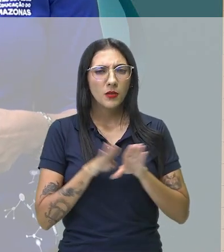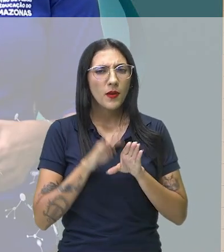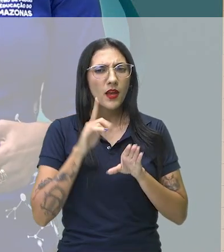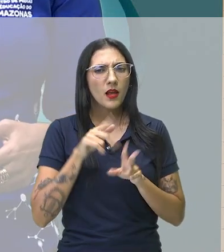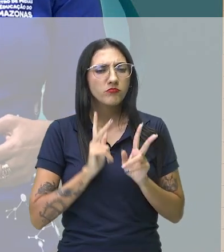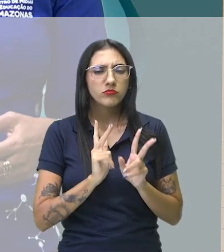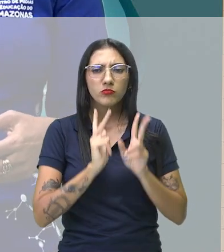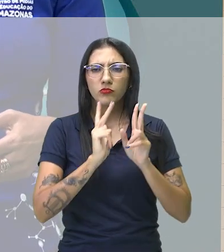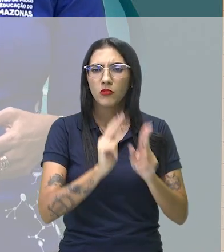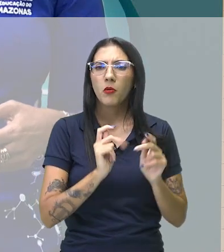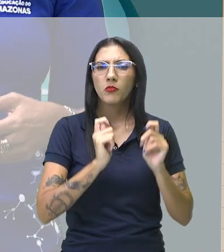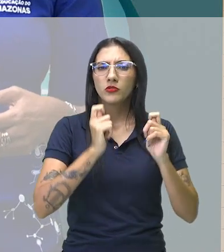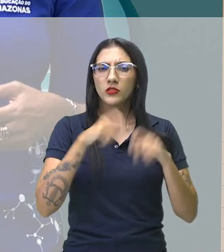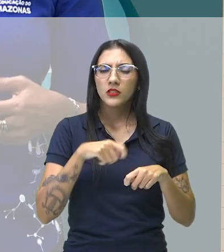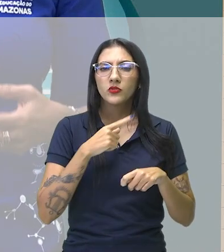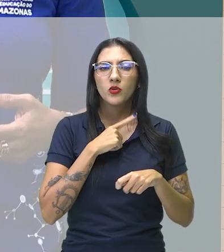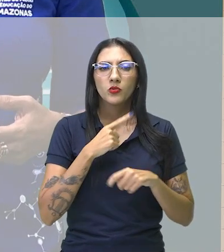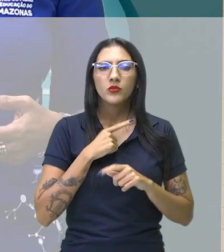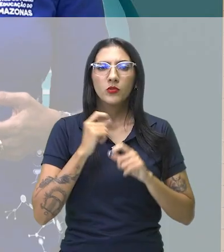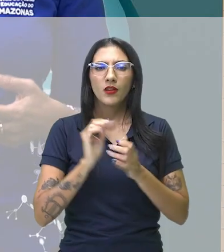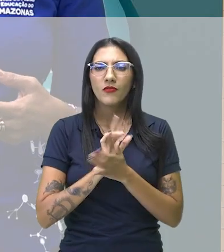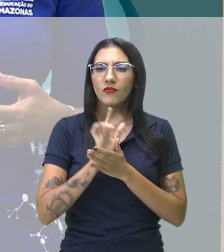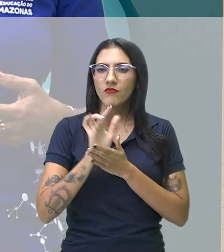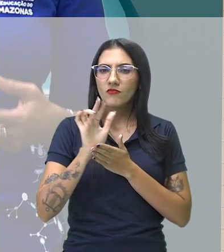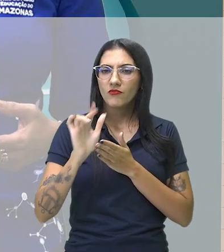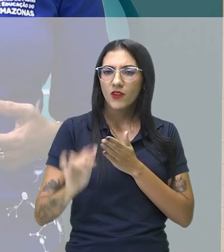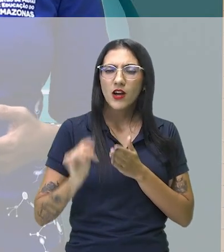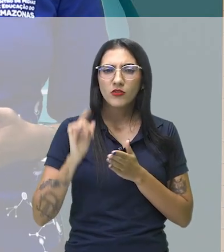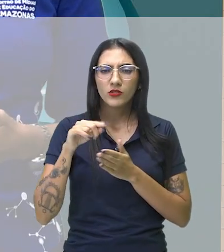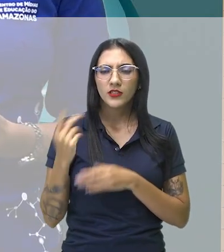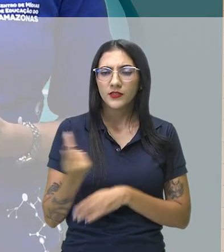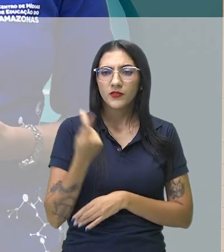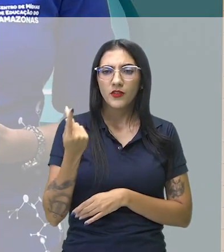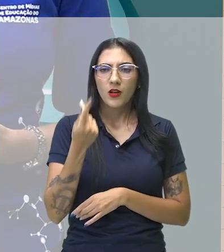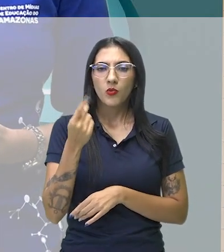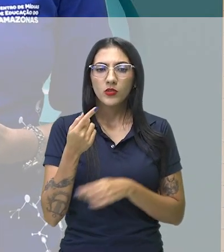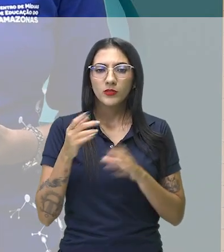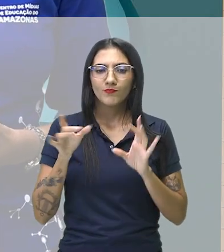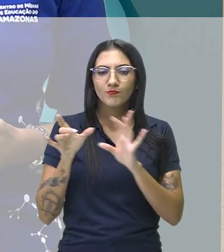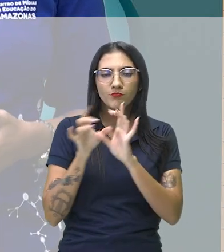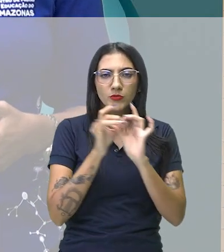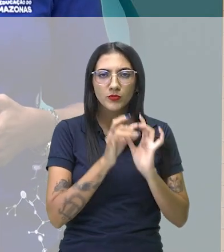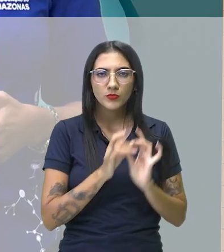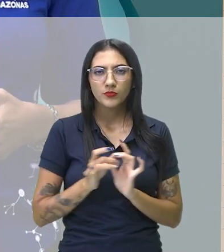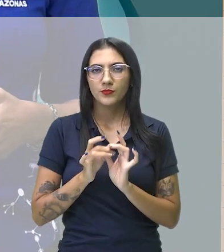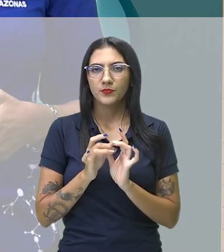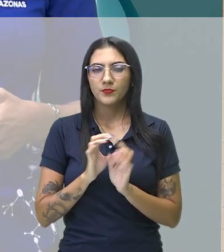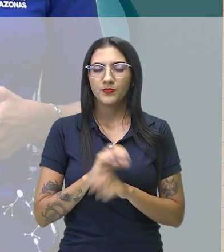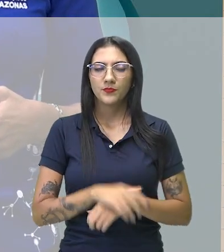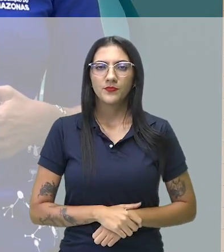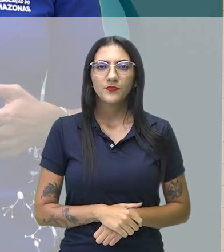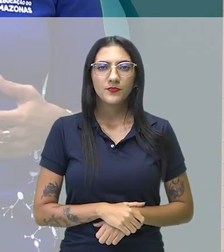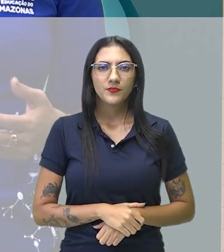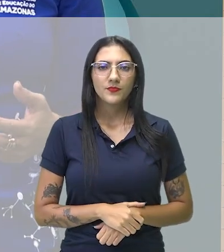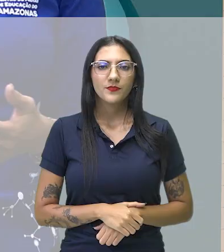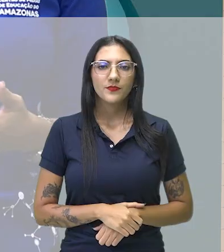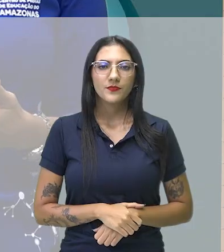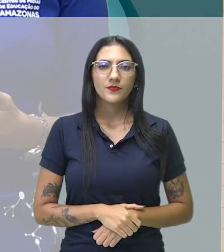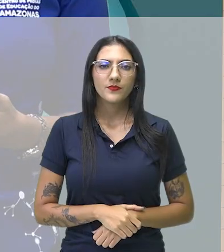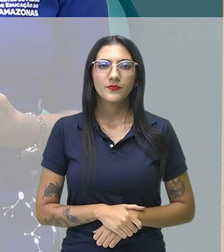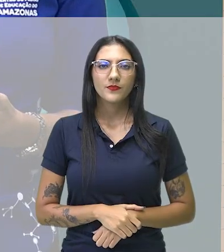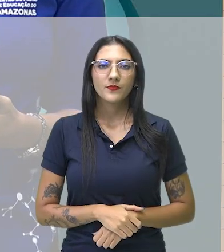obra pode integrar esses valores simultaneamente. A